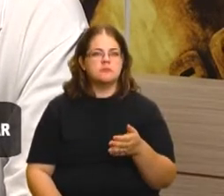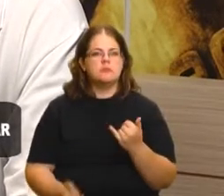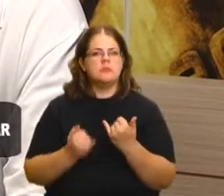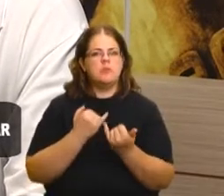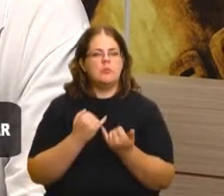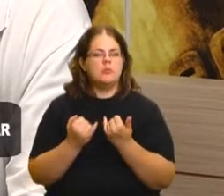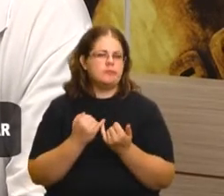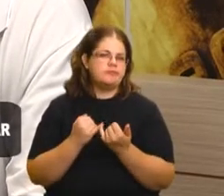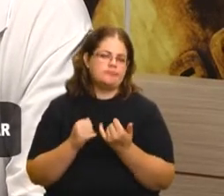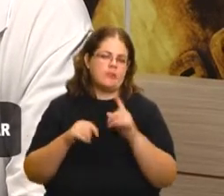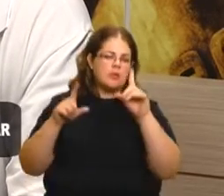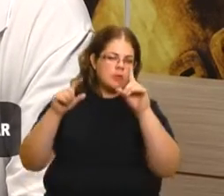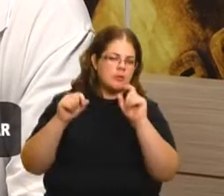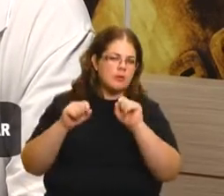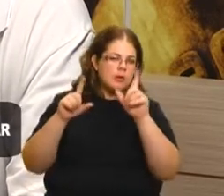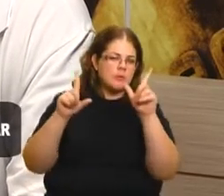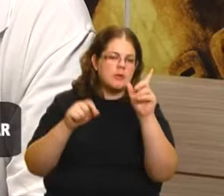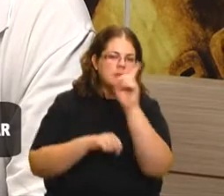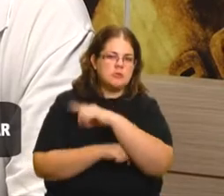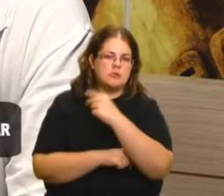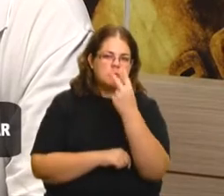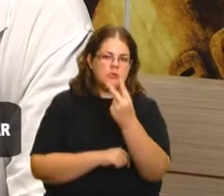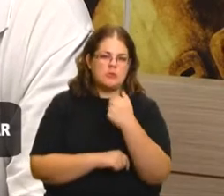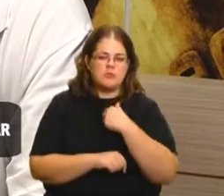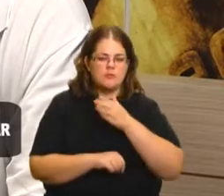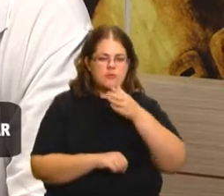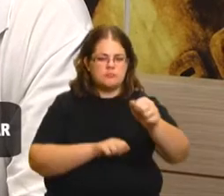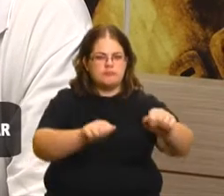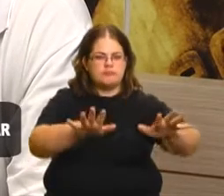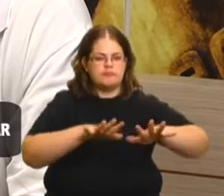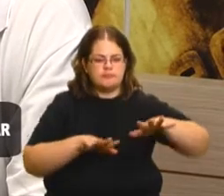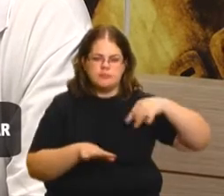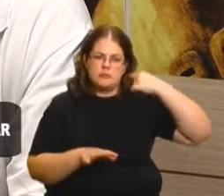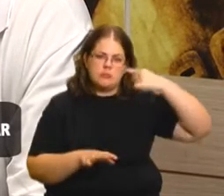final da manhã do dia 2, eu fui primeiro à Assembleia Legislativa,